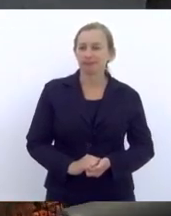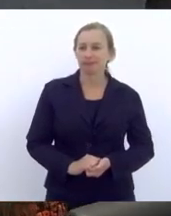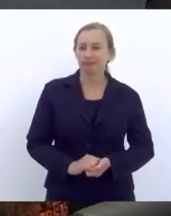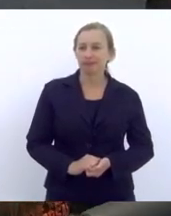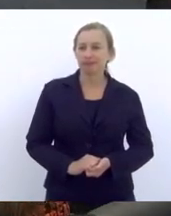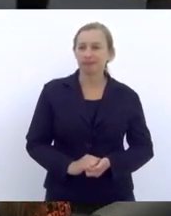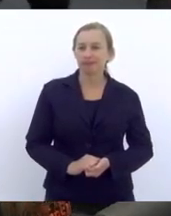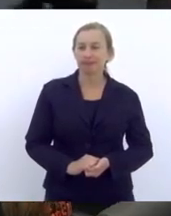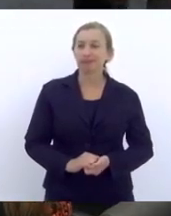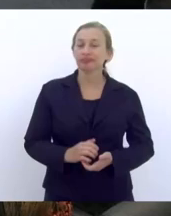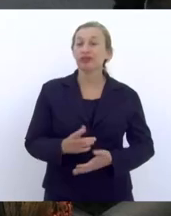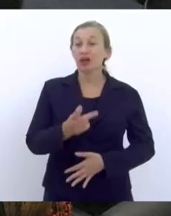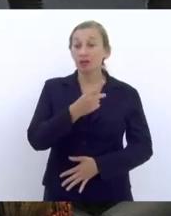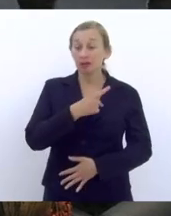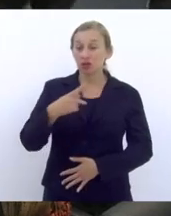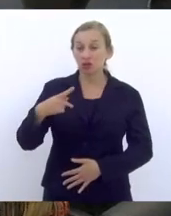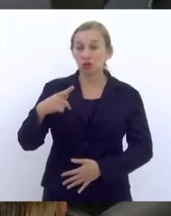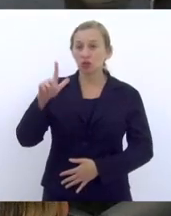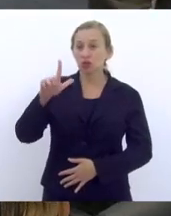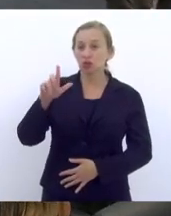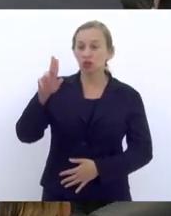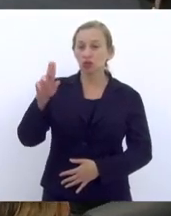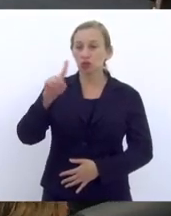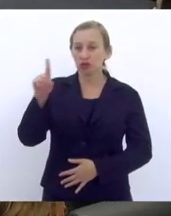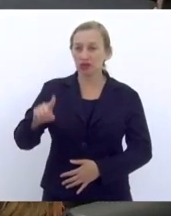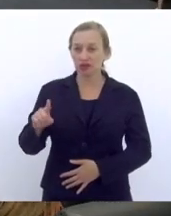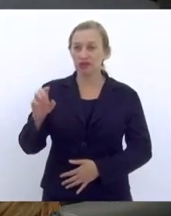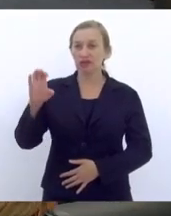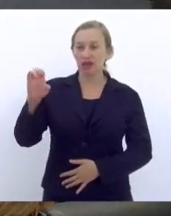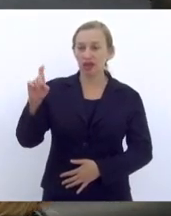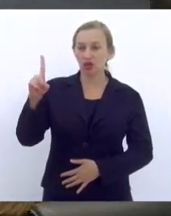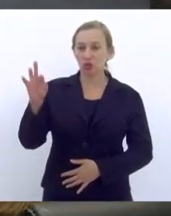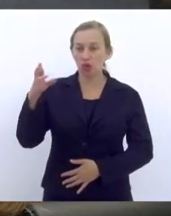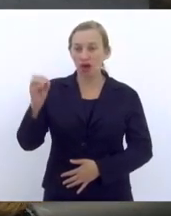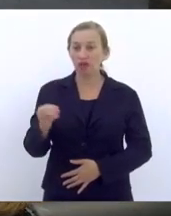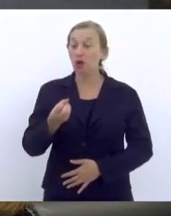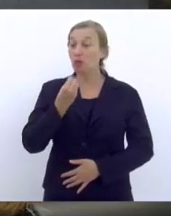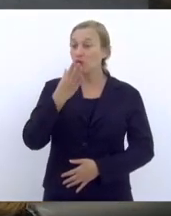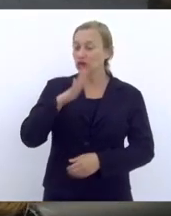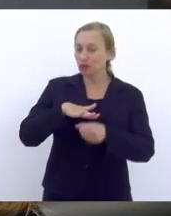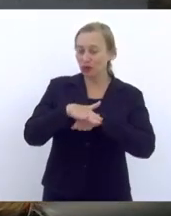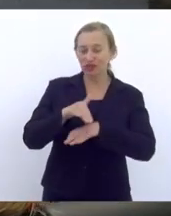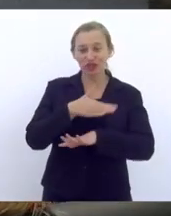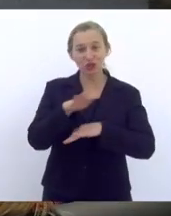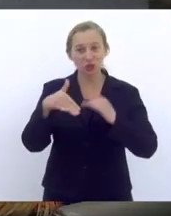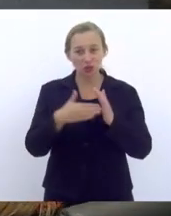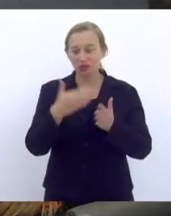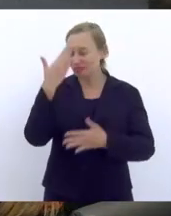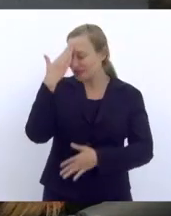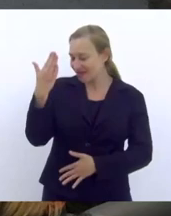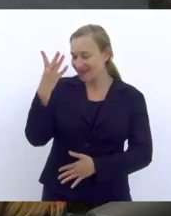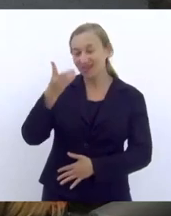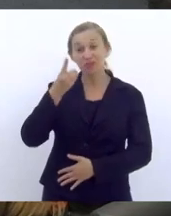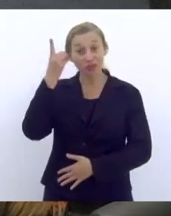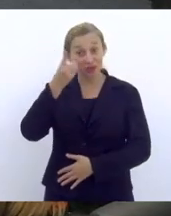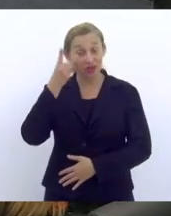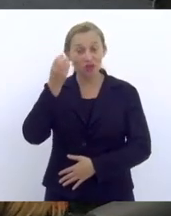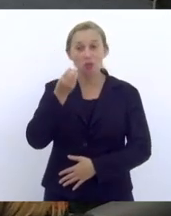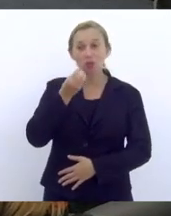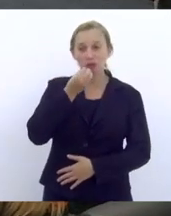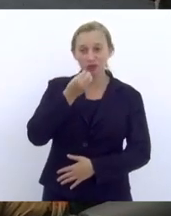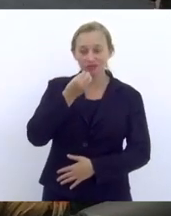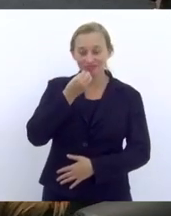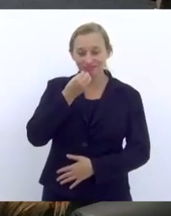Com a palavra, pastor Luiz Eduardo Novaes. Boa noite a todos. Obrigado, deputado, pela